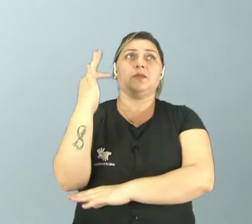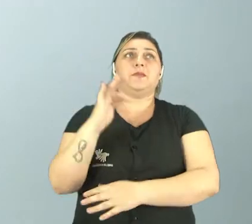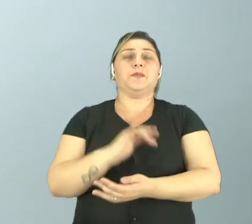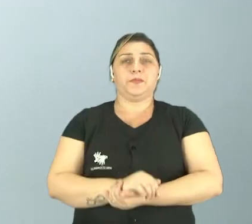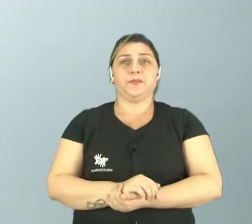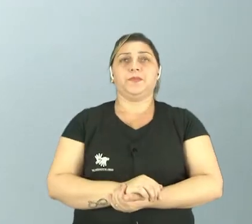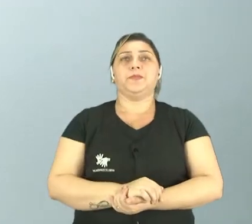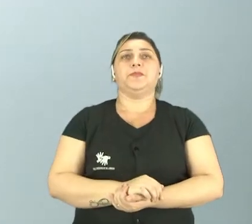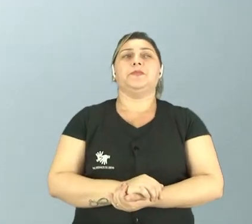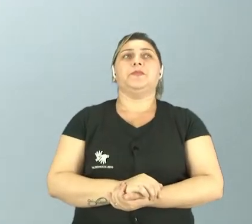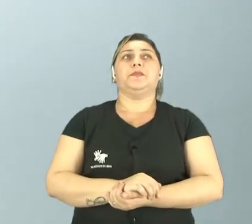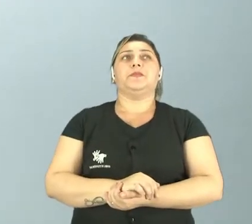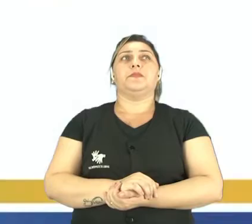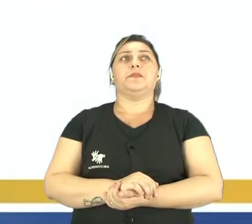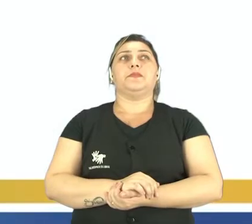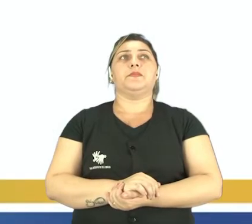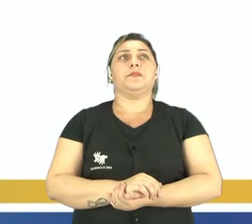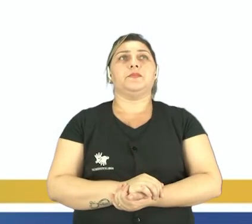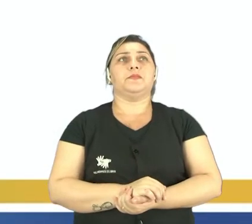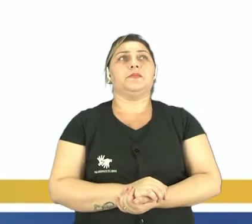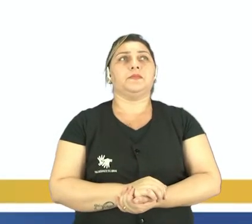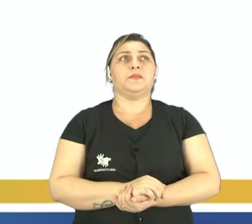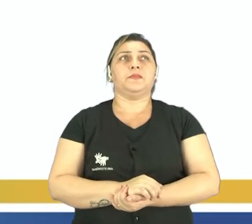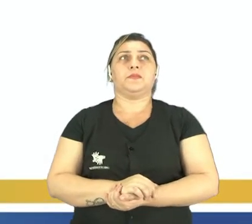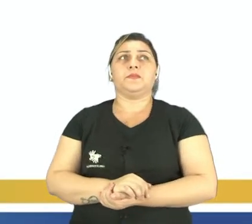possível, tá? Vamos continuar?